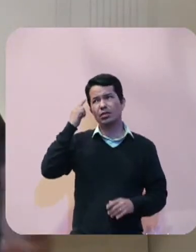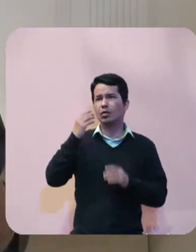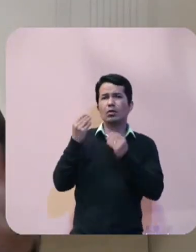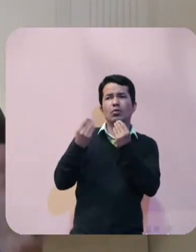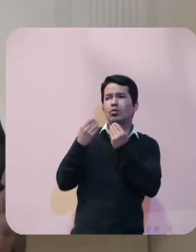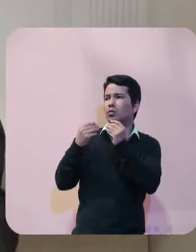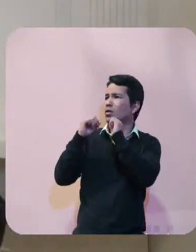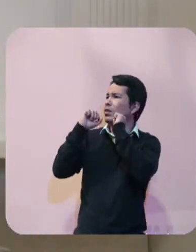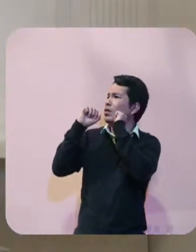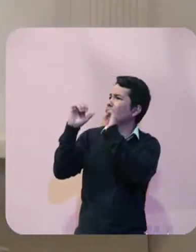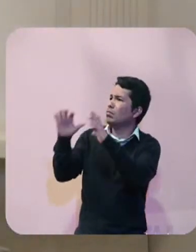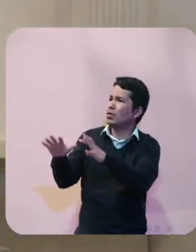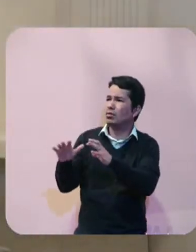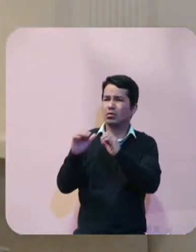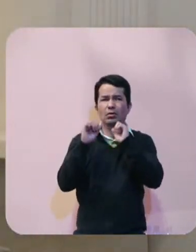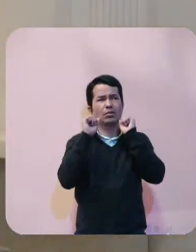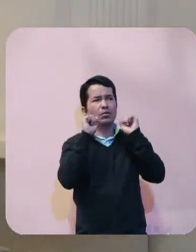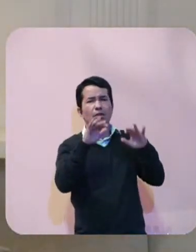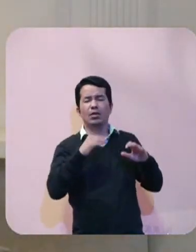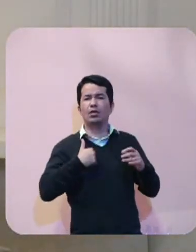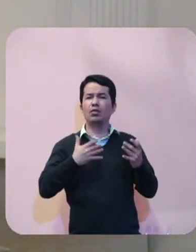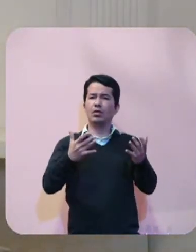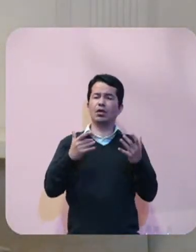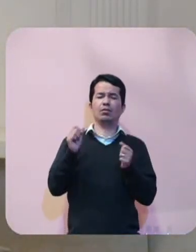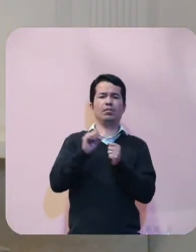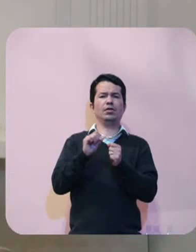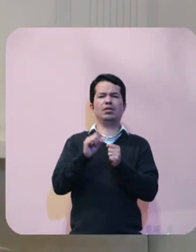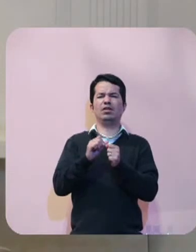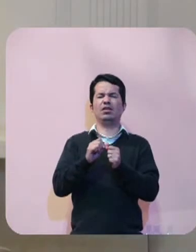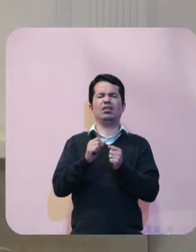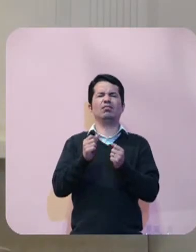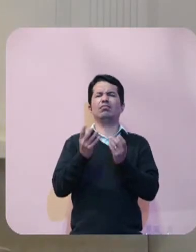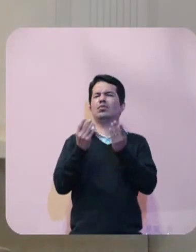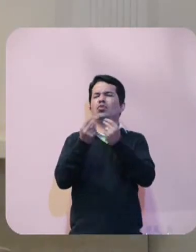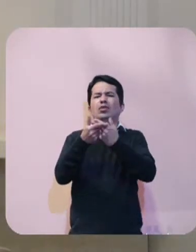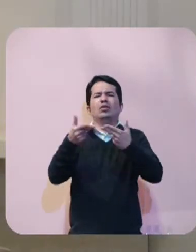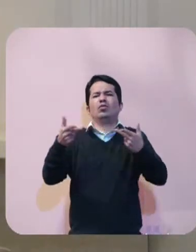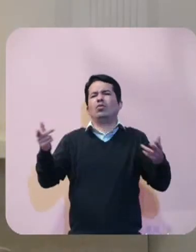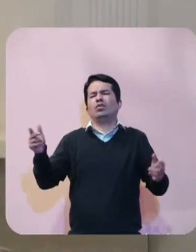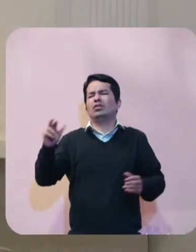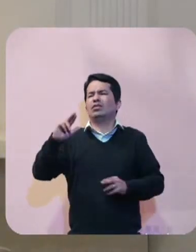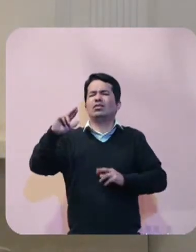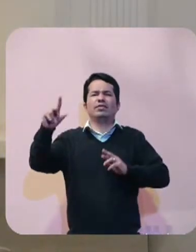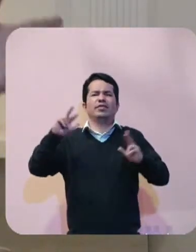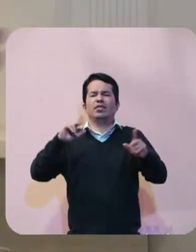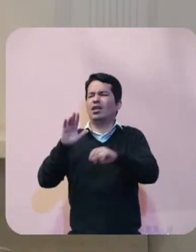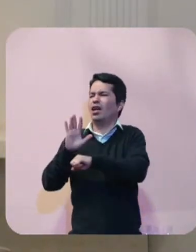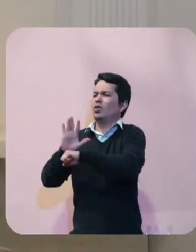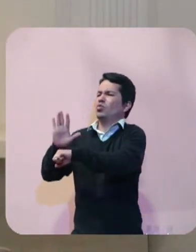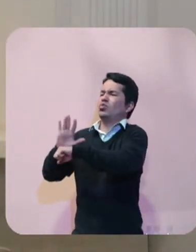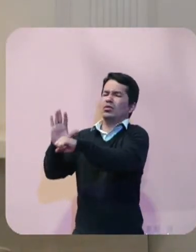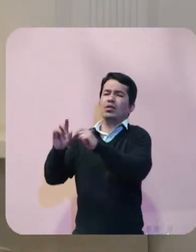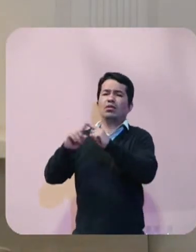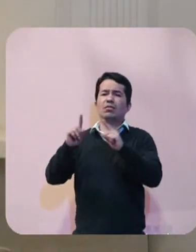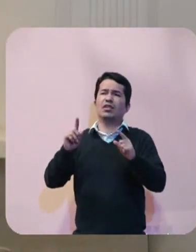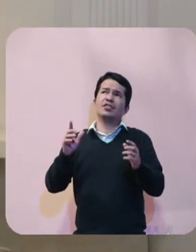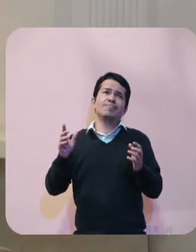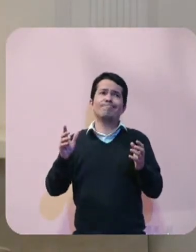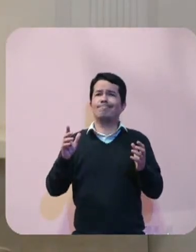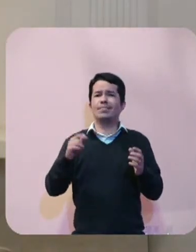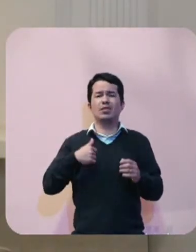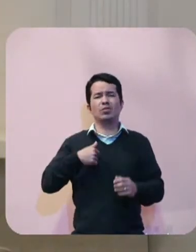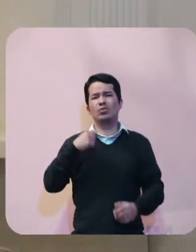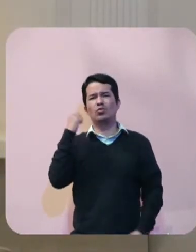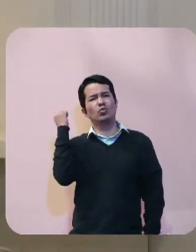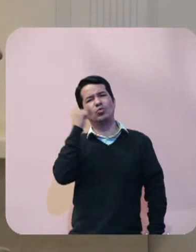quer tomar tantas atitudes práticas, mas nem sempre essas atitudes são as que vão resolver.